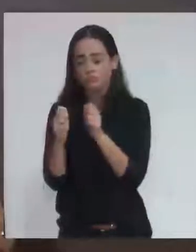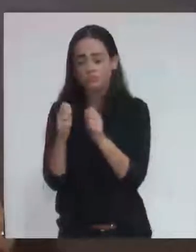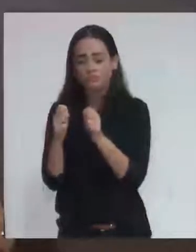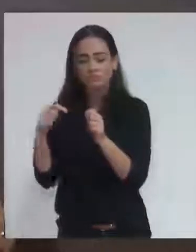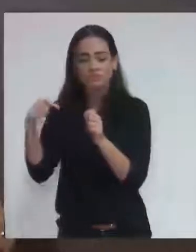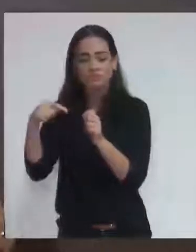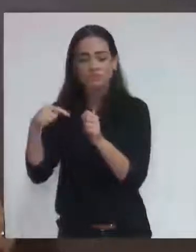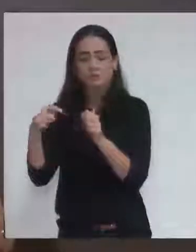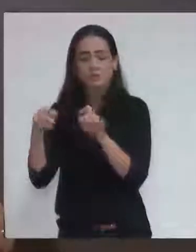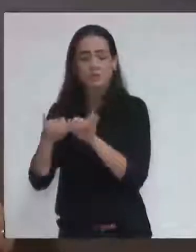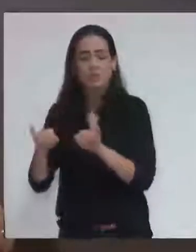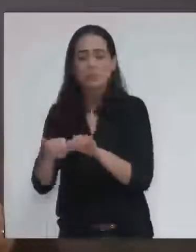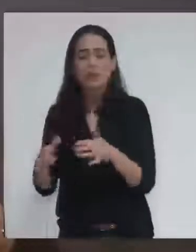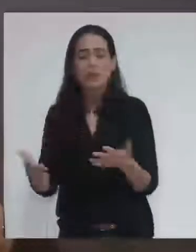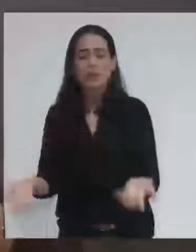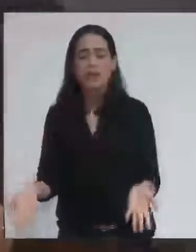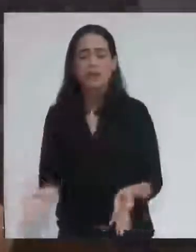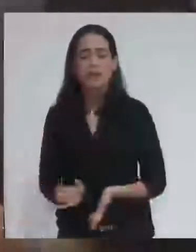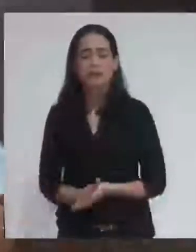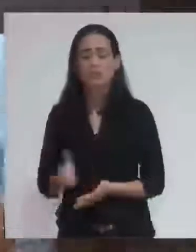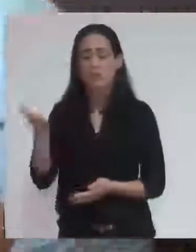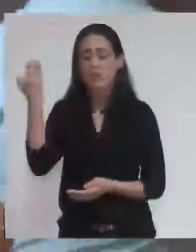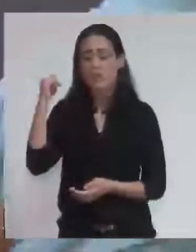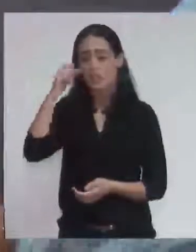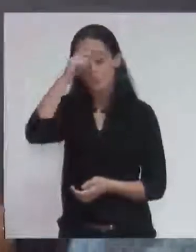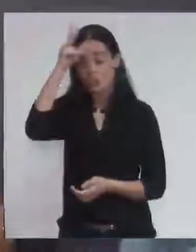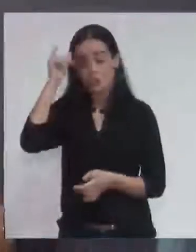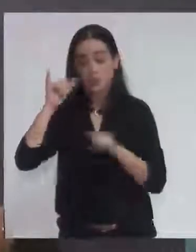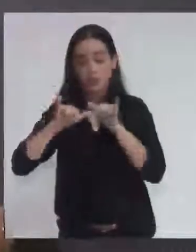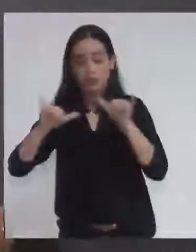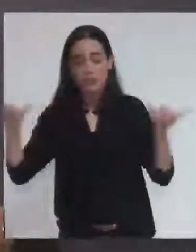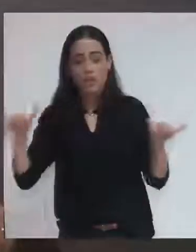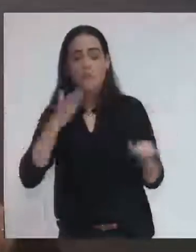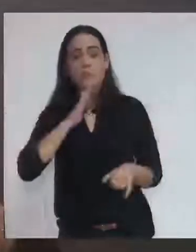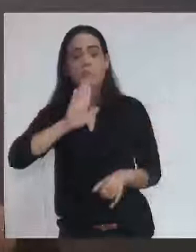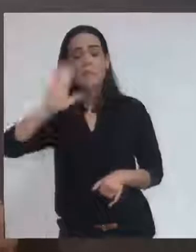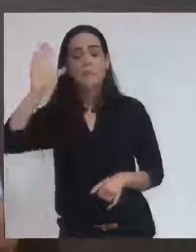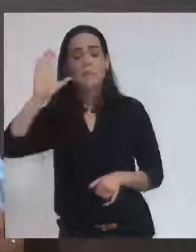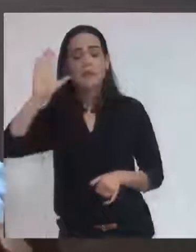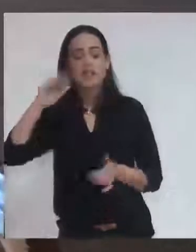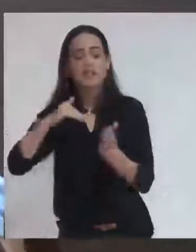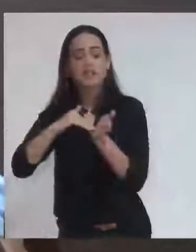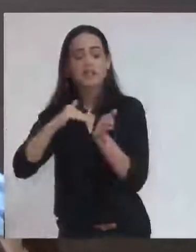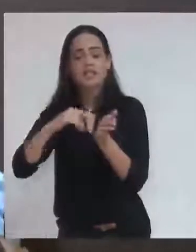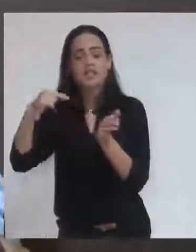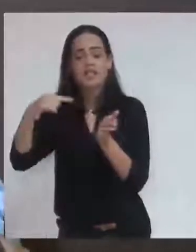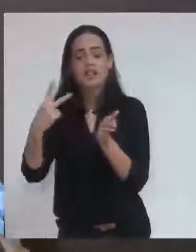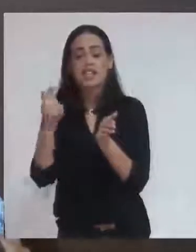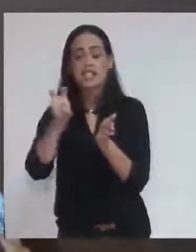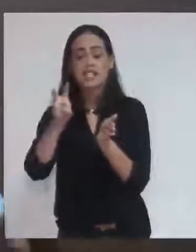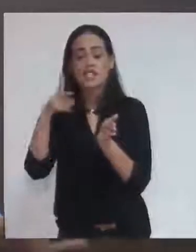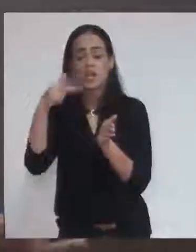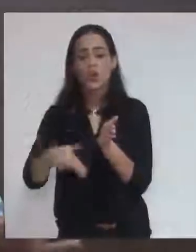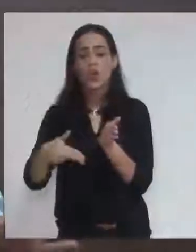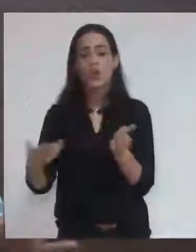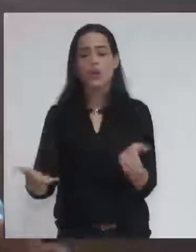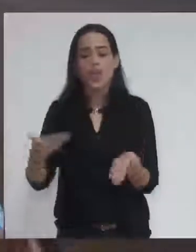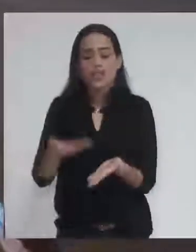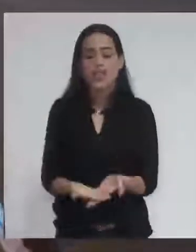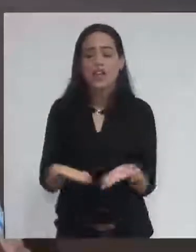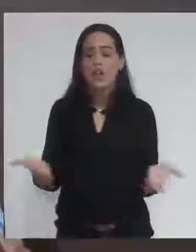Executivo, ano passado, prometeu cortar 5 secretarias, e a gente está chegando no meio do ano e não cortou as 5 secretarias. Não